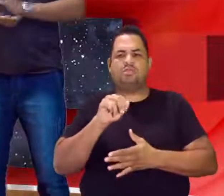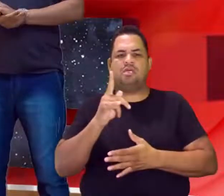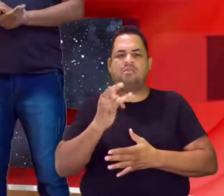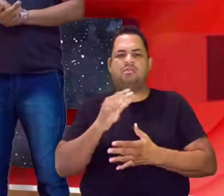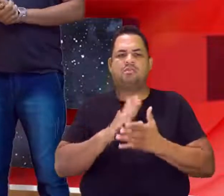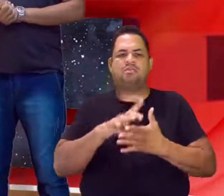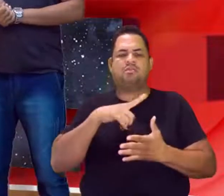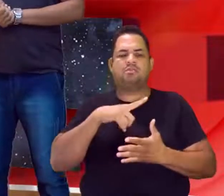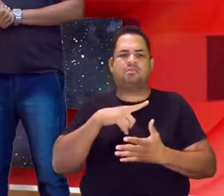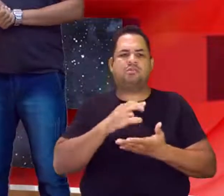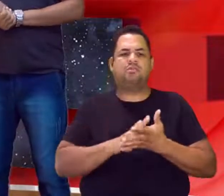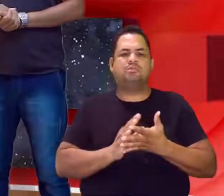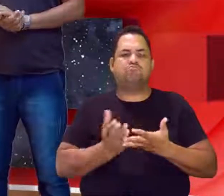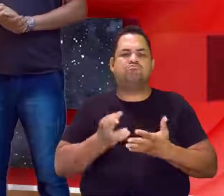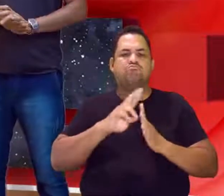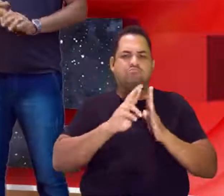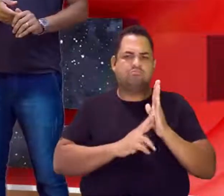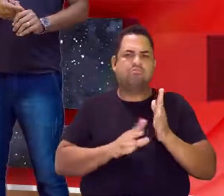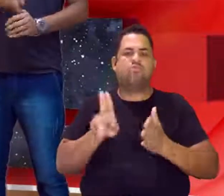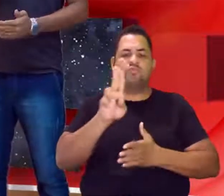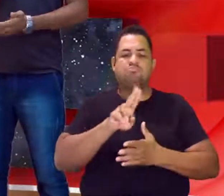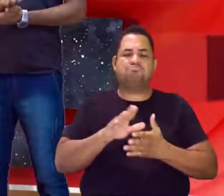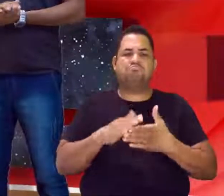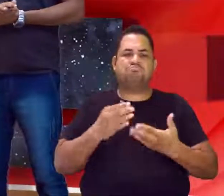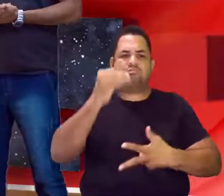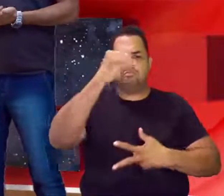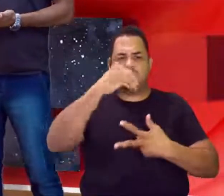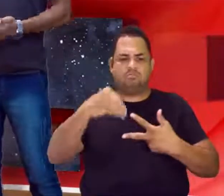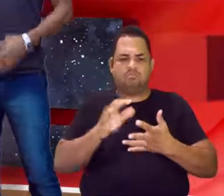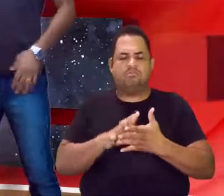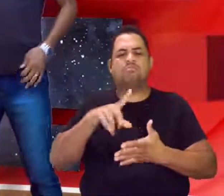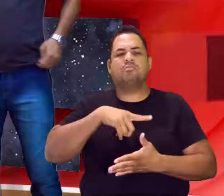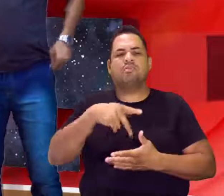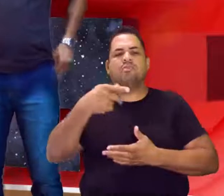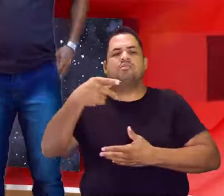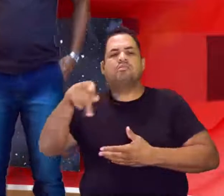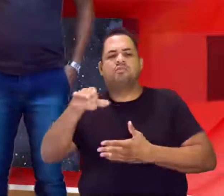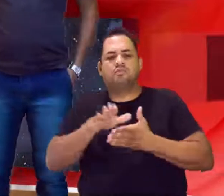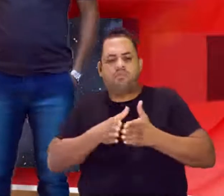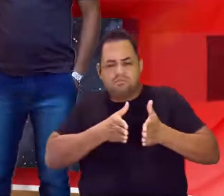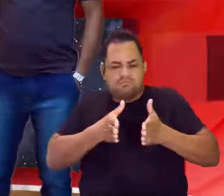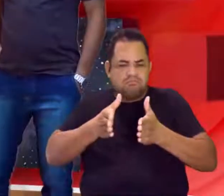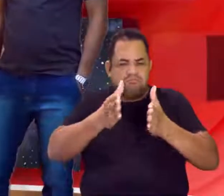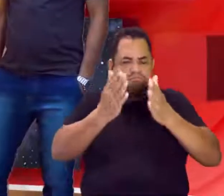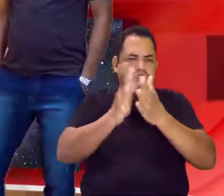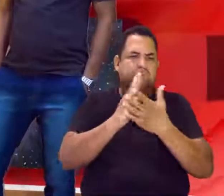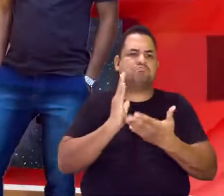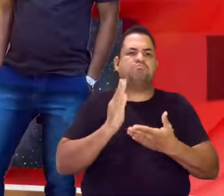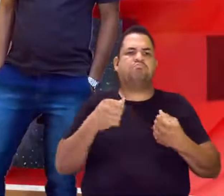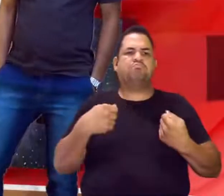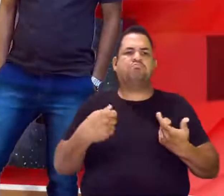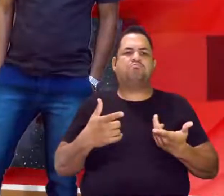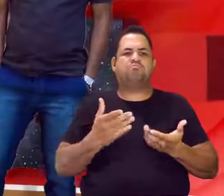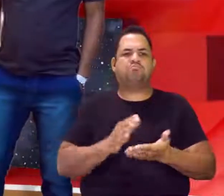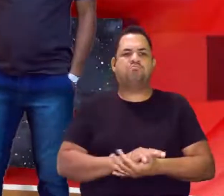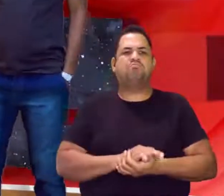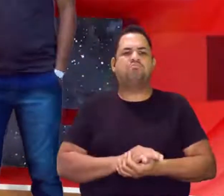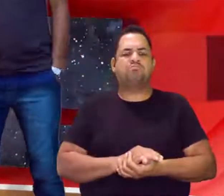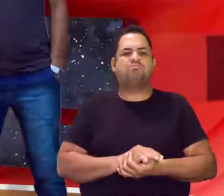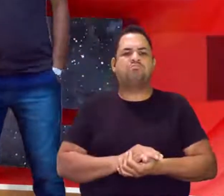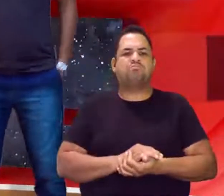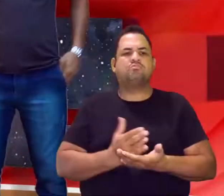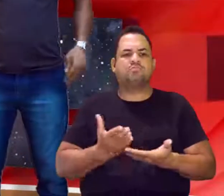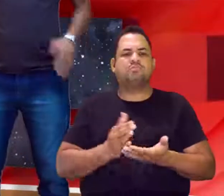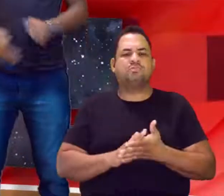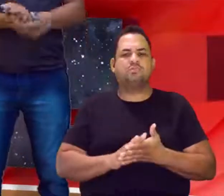vai jogar, jogue dentro das regras. Então, o Enem, ele tem o seu caminho aí a seguir e a gente tem que nadar